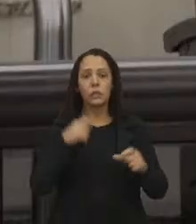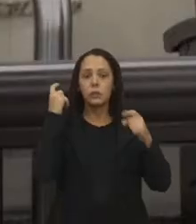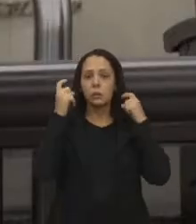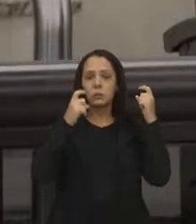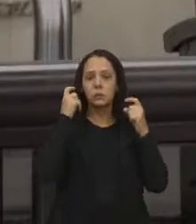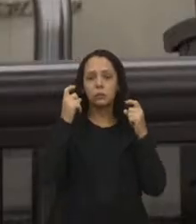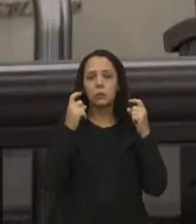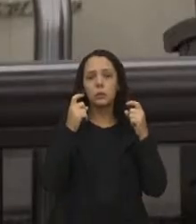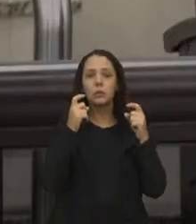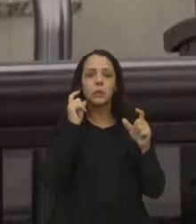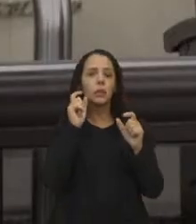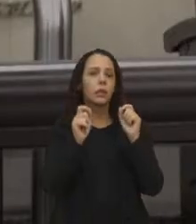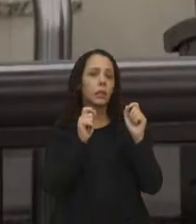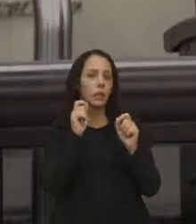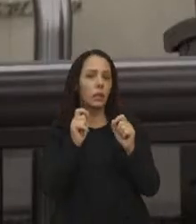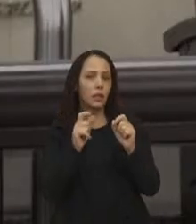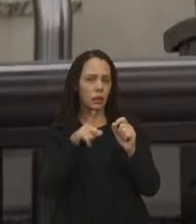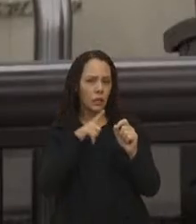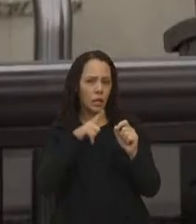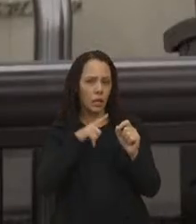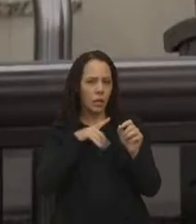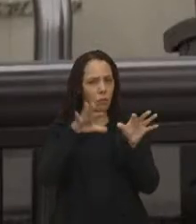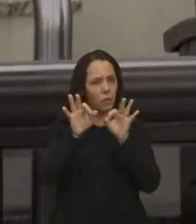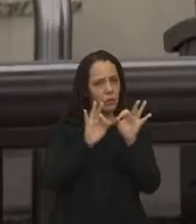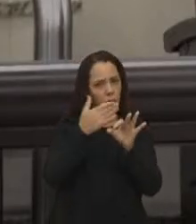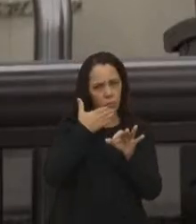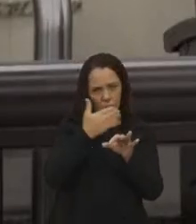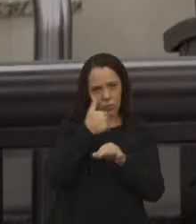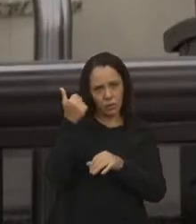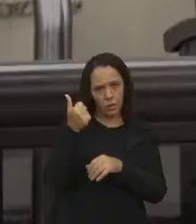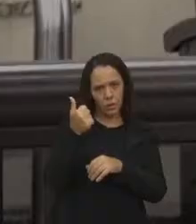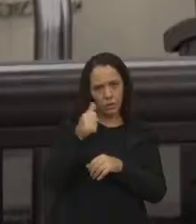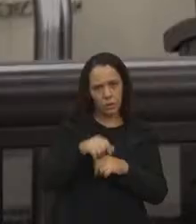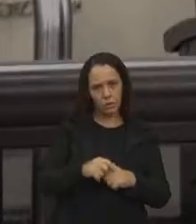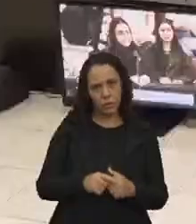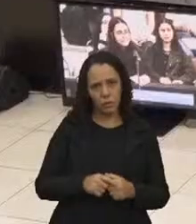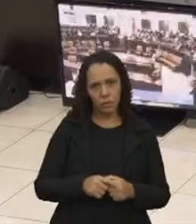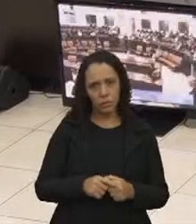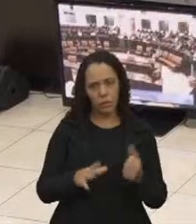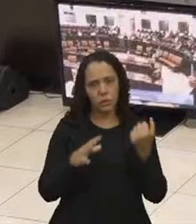saber se tem algum planejamento para melhorar dentro dessa questão.